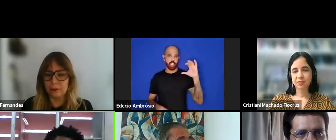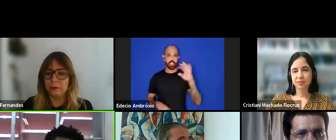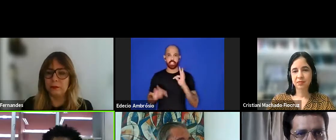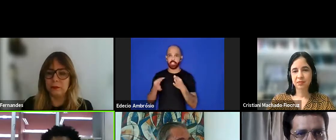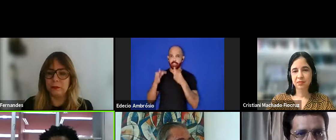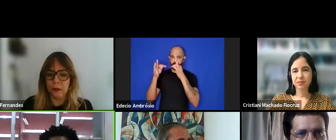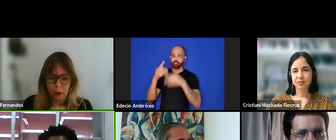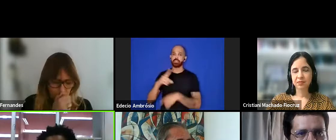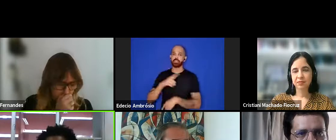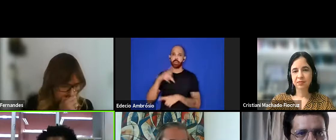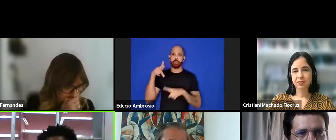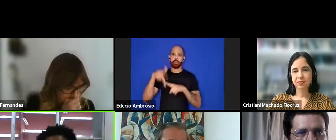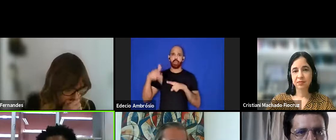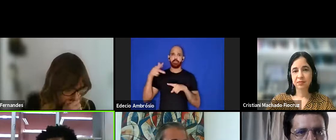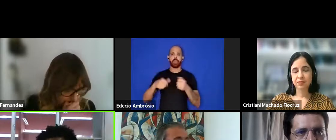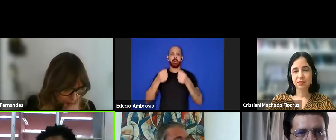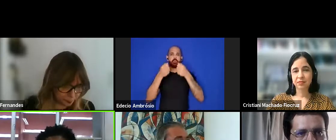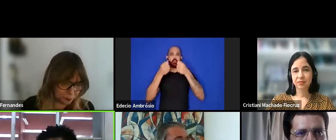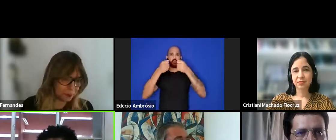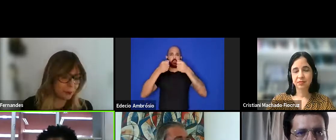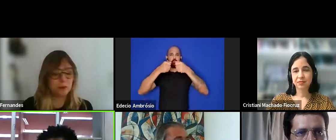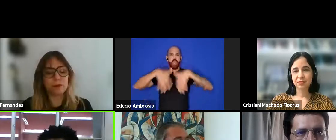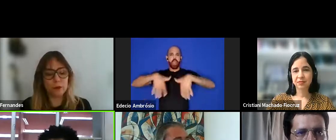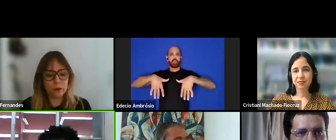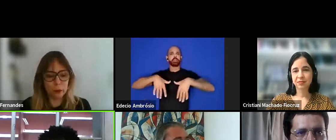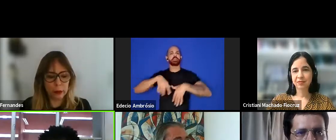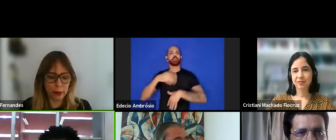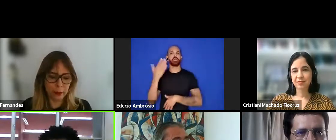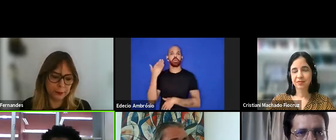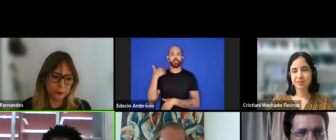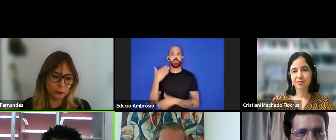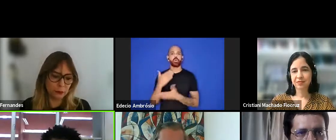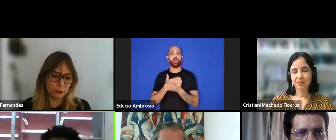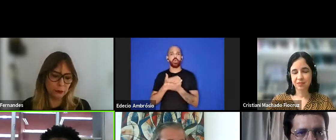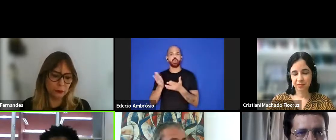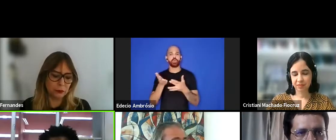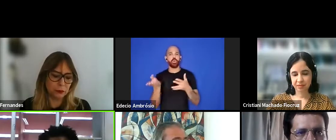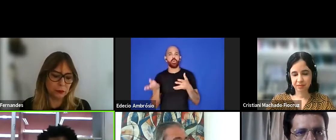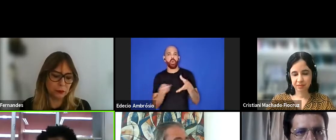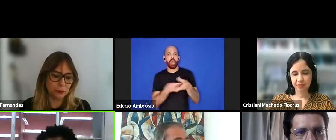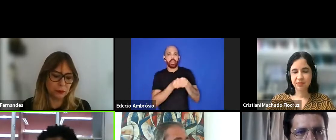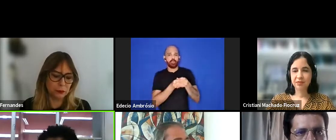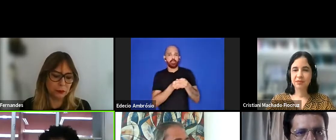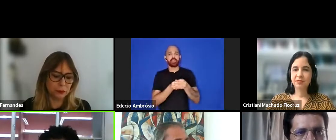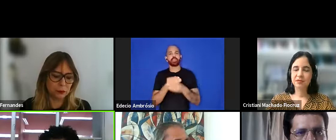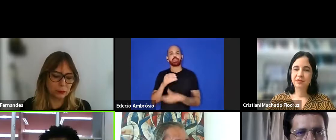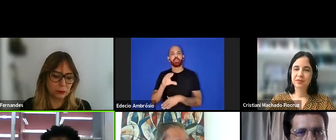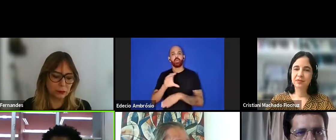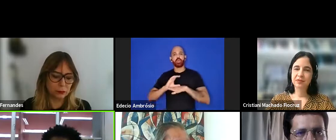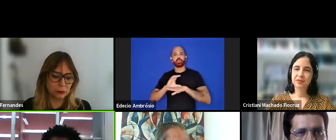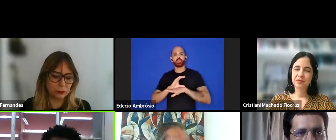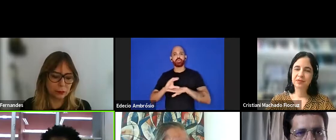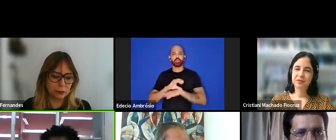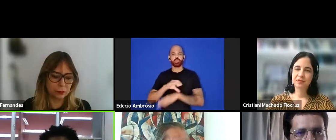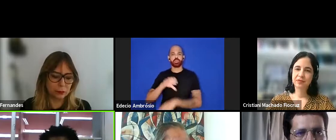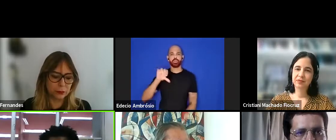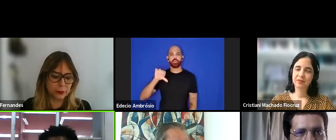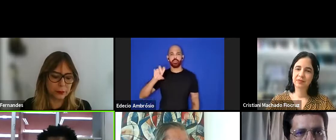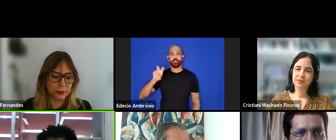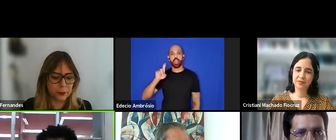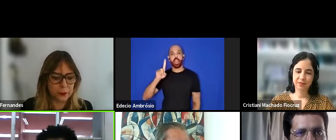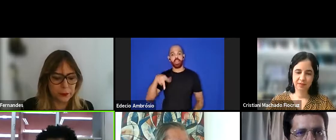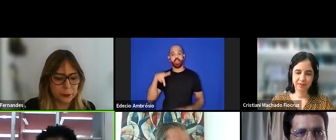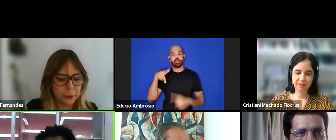desmonte que iniciou em 2016 com a Emenda Constitucional 95, que limitou o investimento nessas áreas e será cada vez